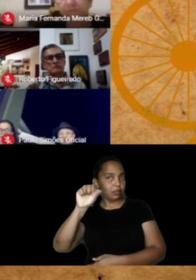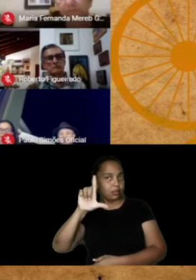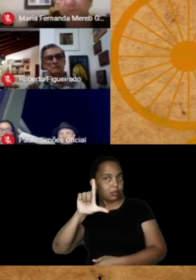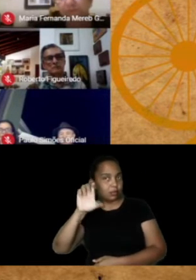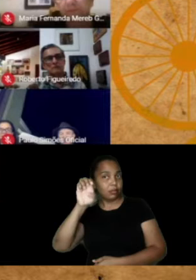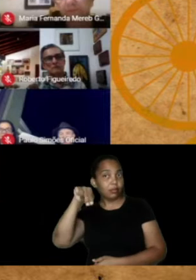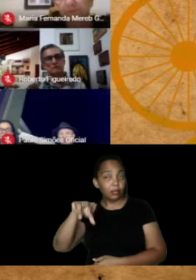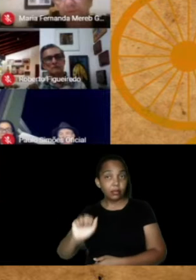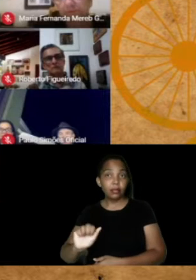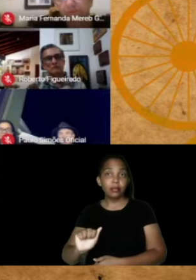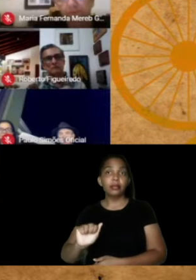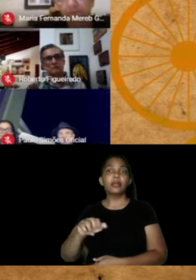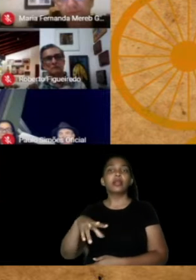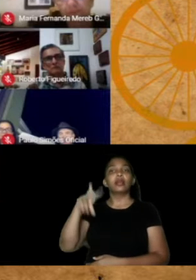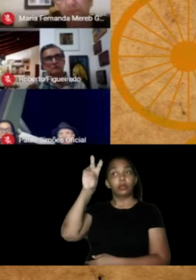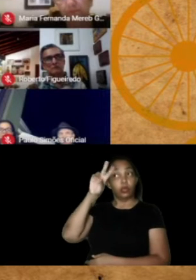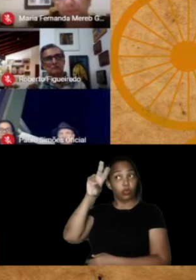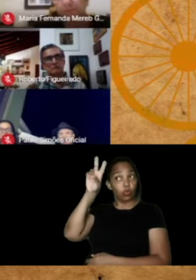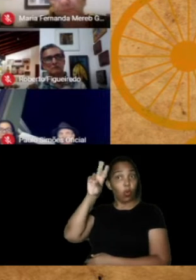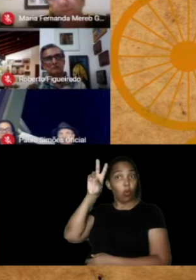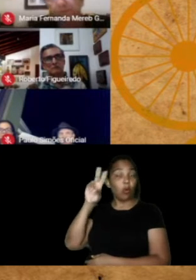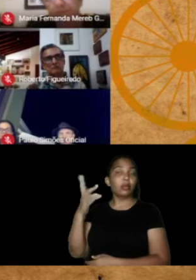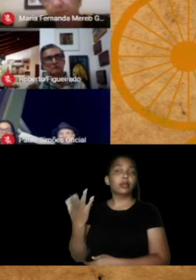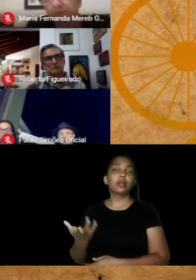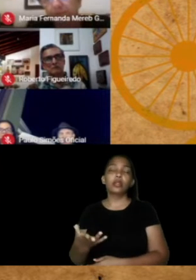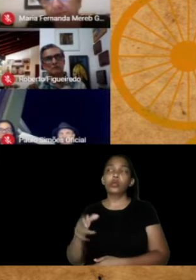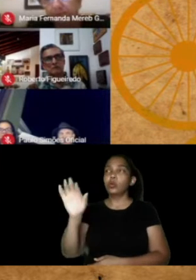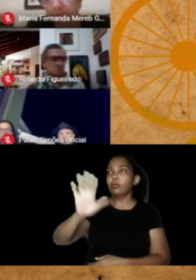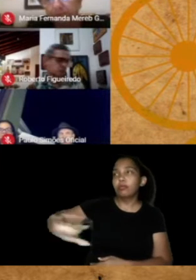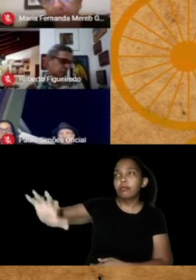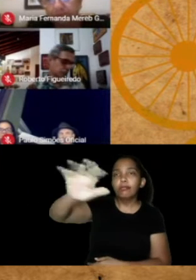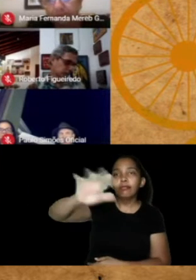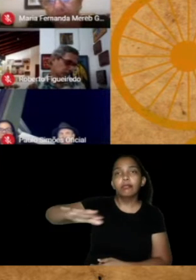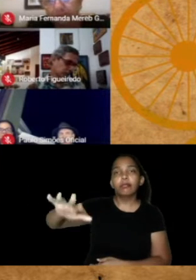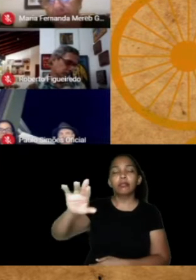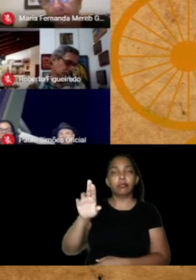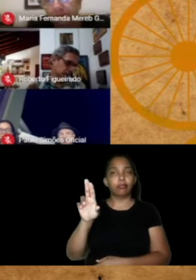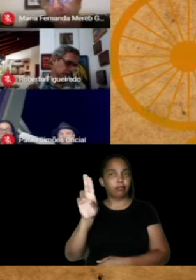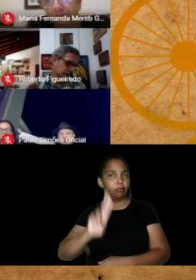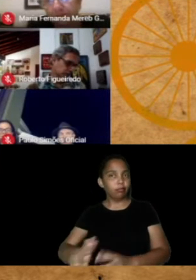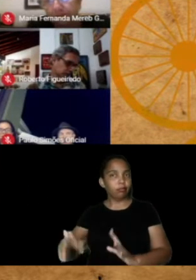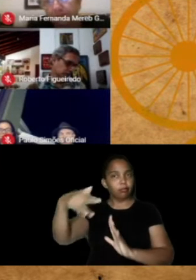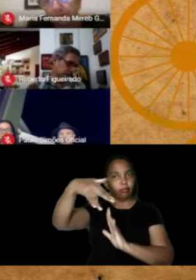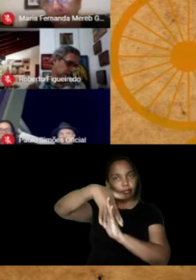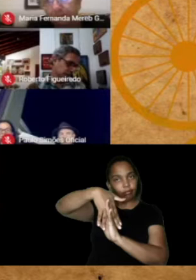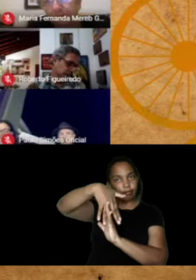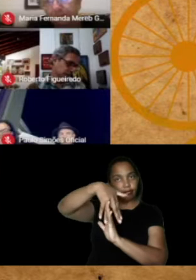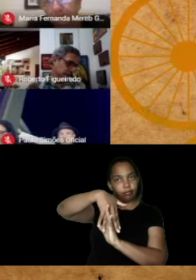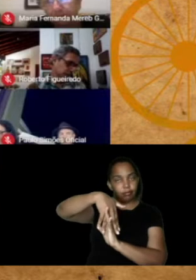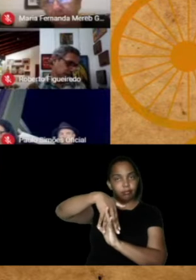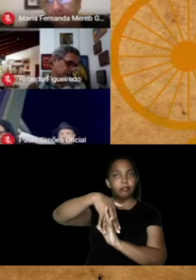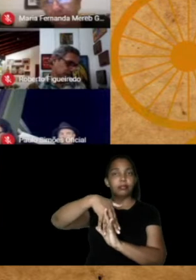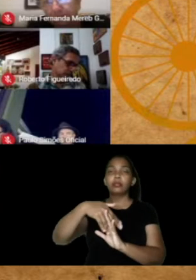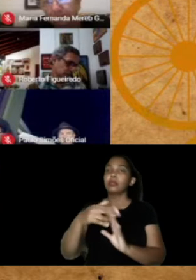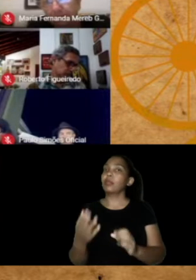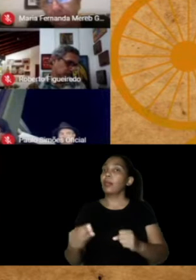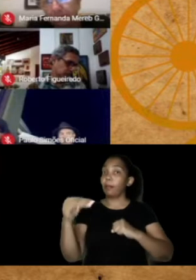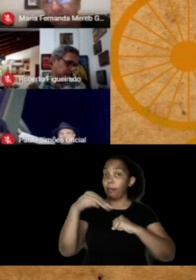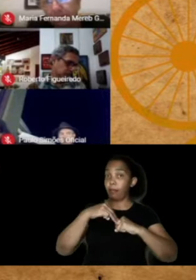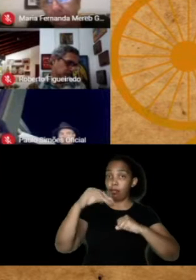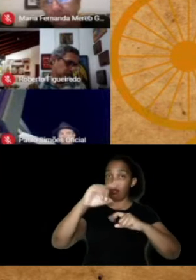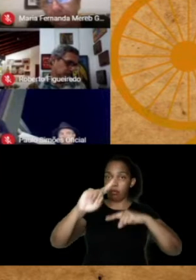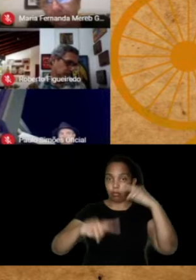historiadora, especialista em História Regional pela Universidade Federal de Mato Grosso do Sul, mestre em Desenvolvimento Local